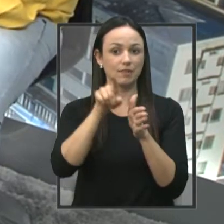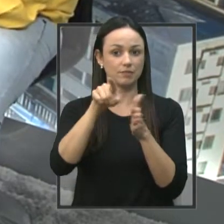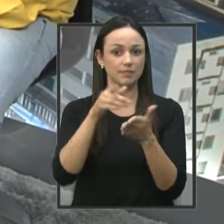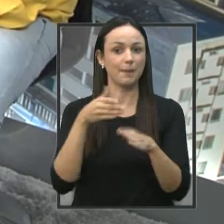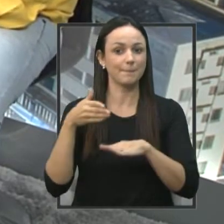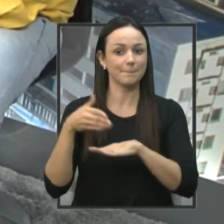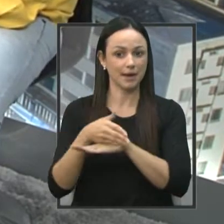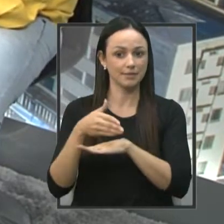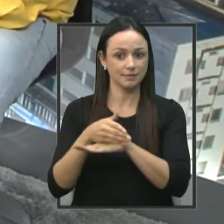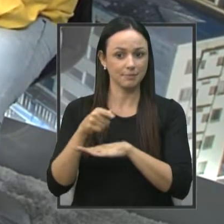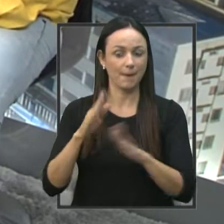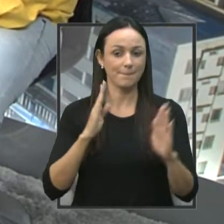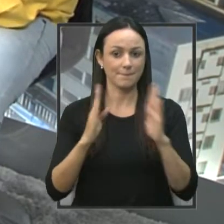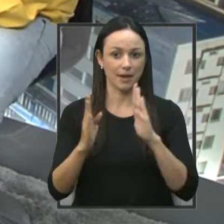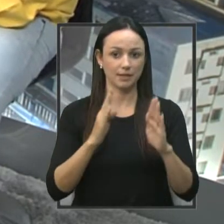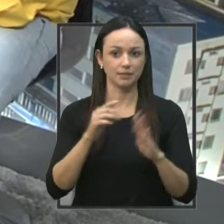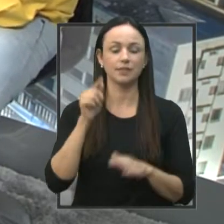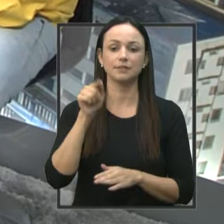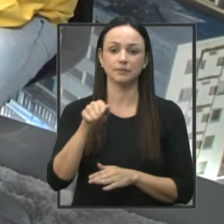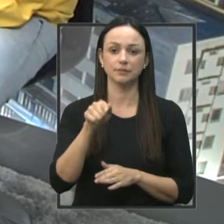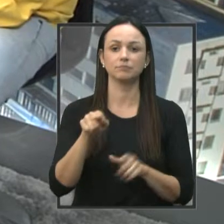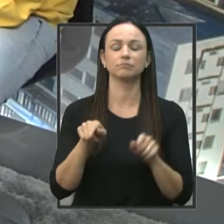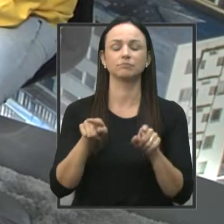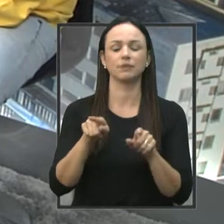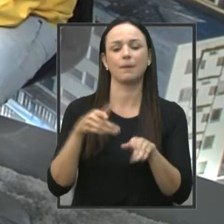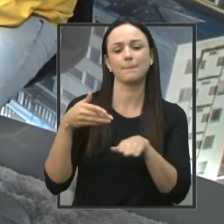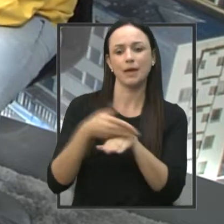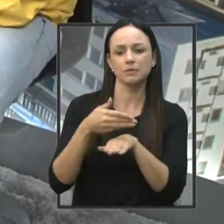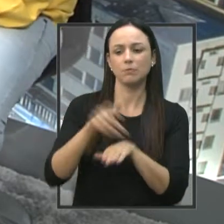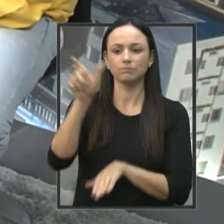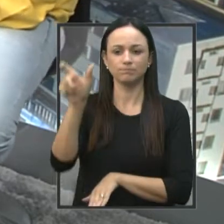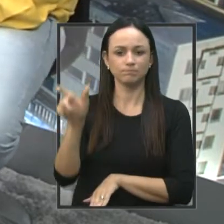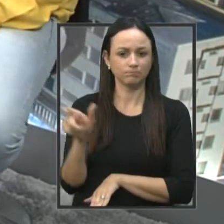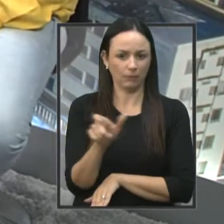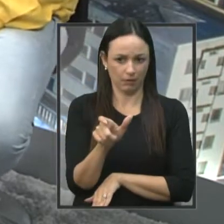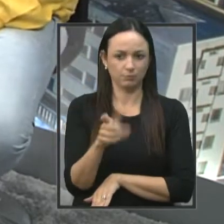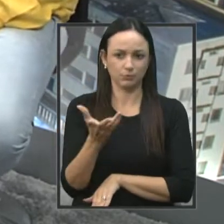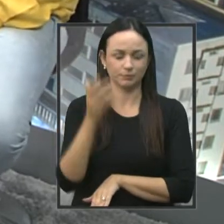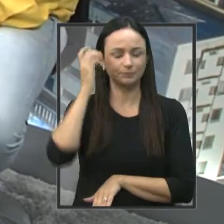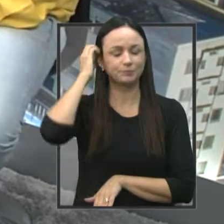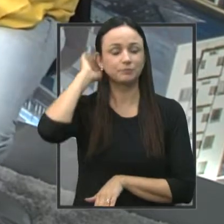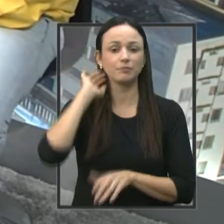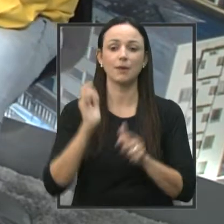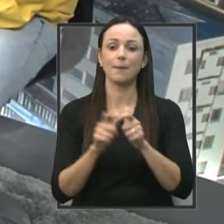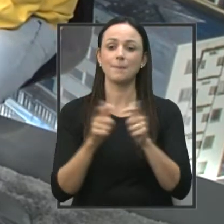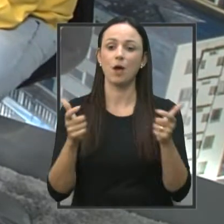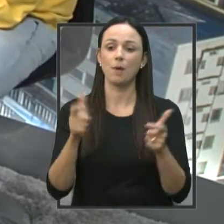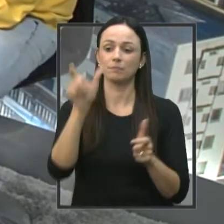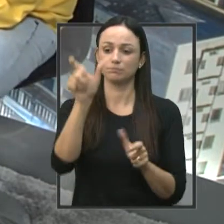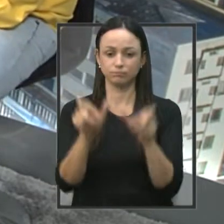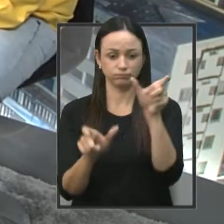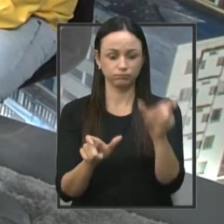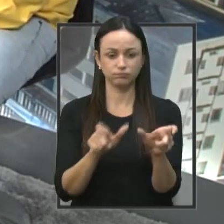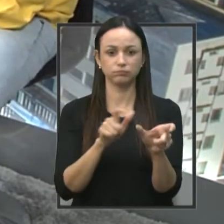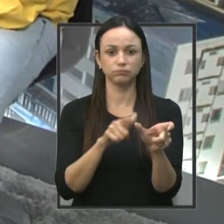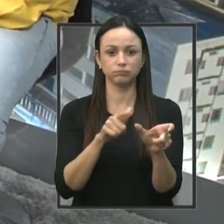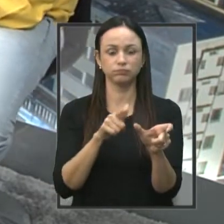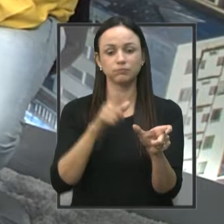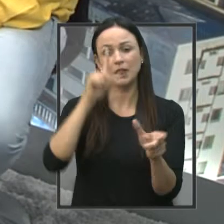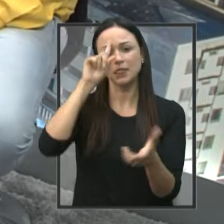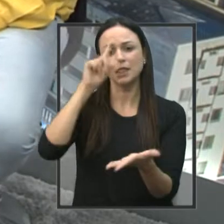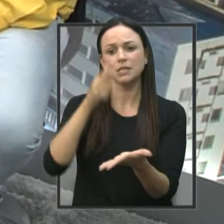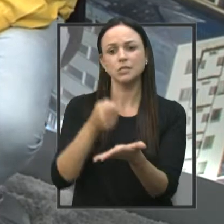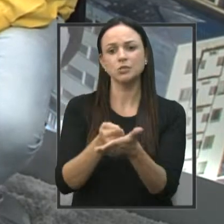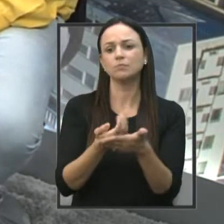mandato e desta vez o senhor participou como membro, né? E a maioria dos membros da SEI decidiu por arquivar o relatório